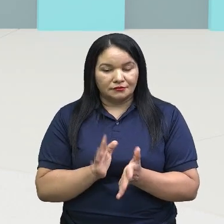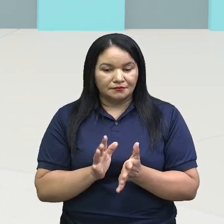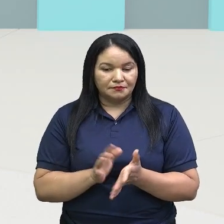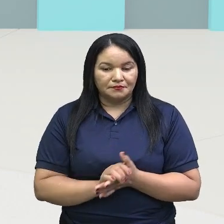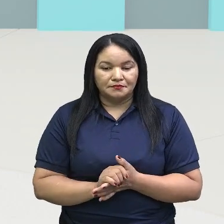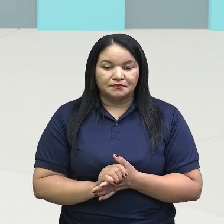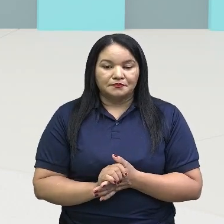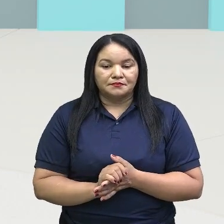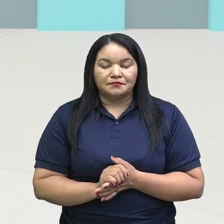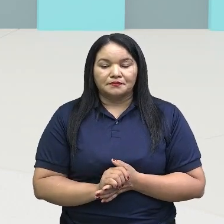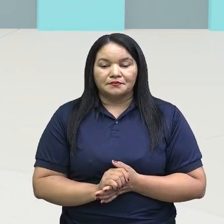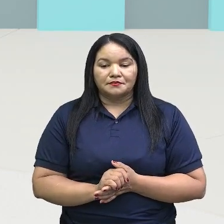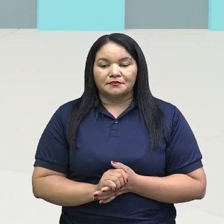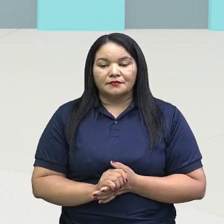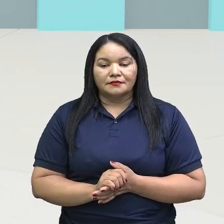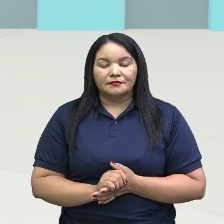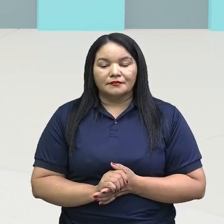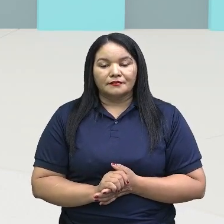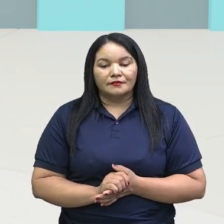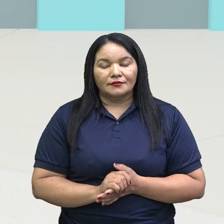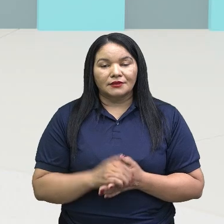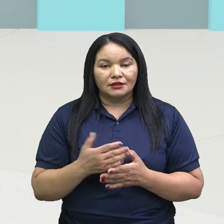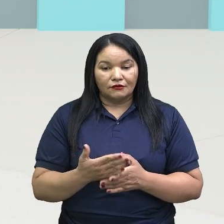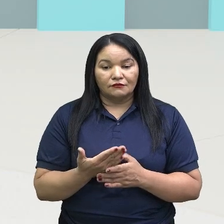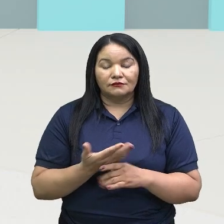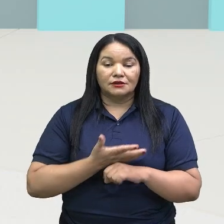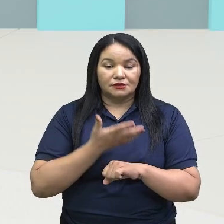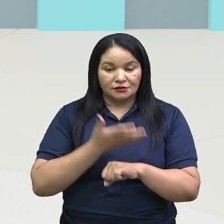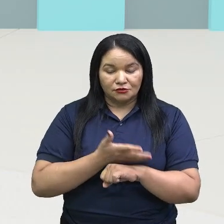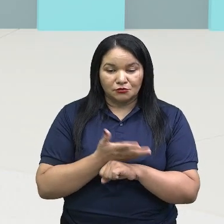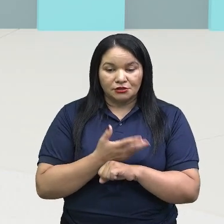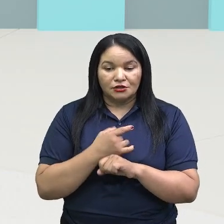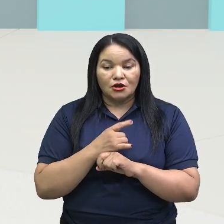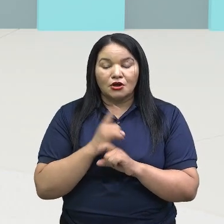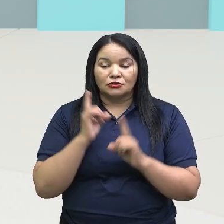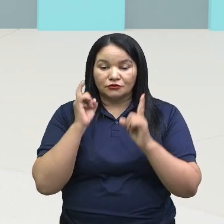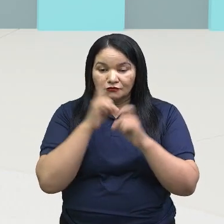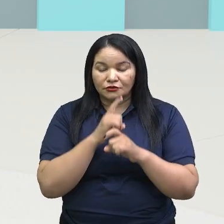que a disciplina seja difícil,